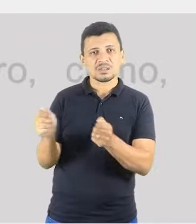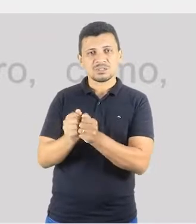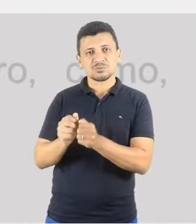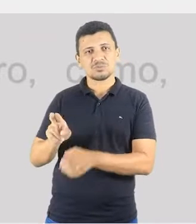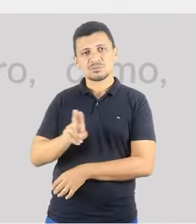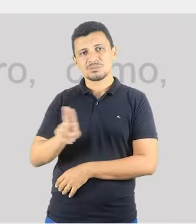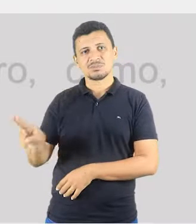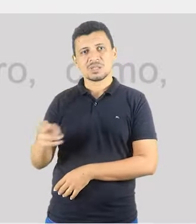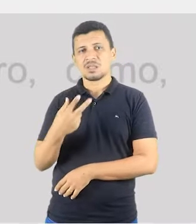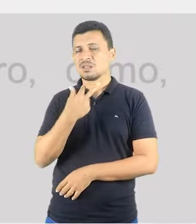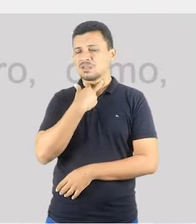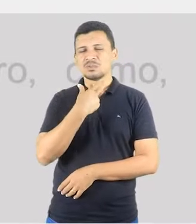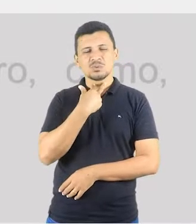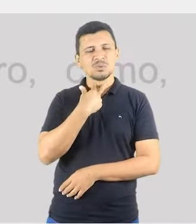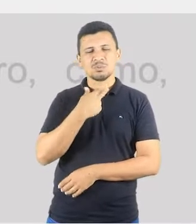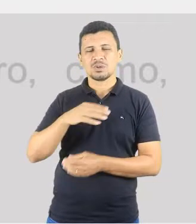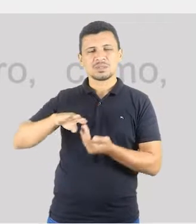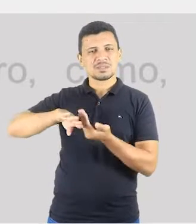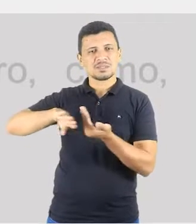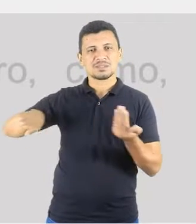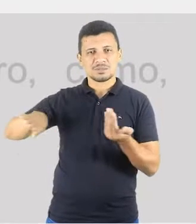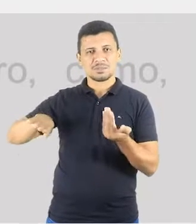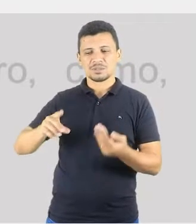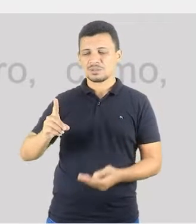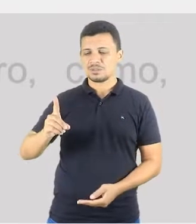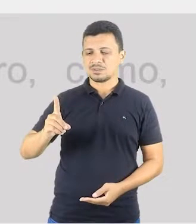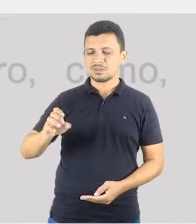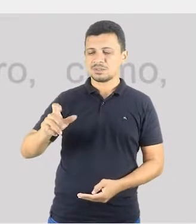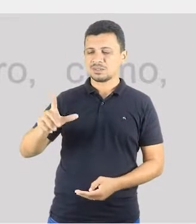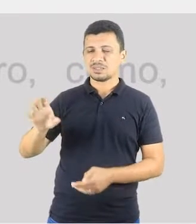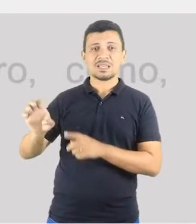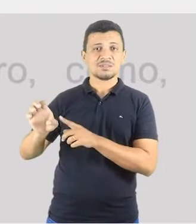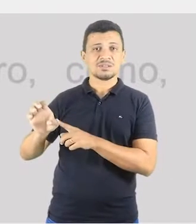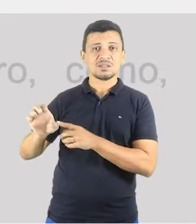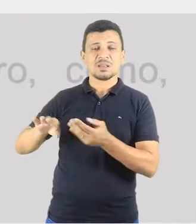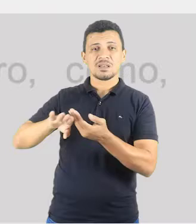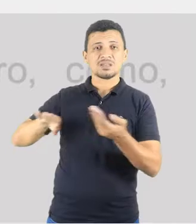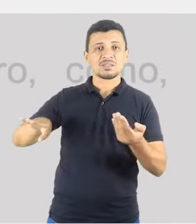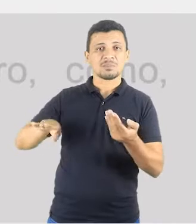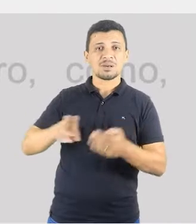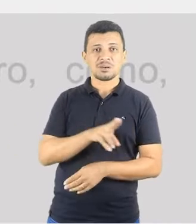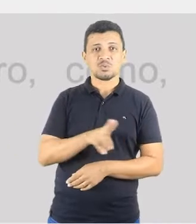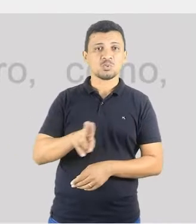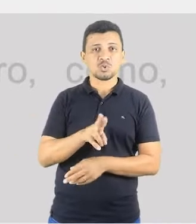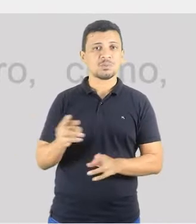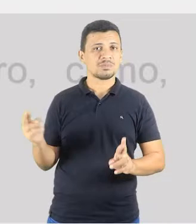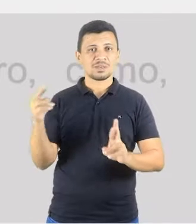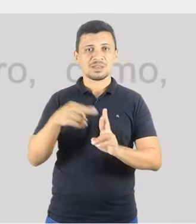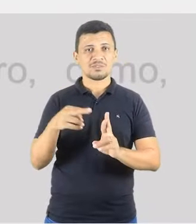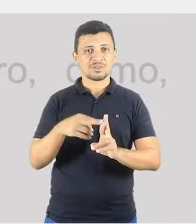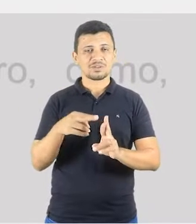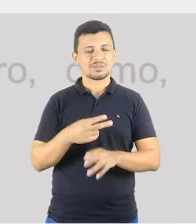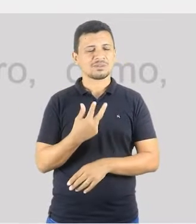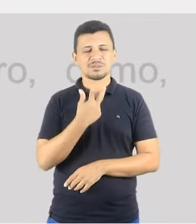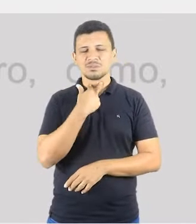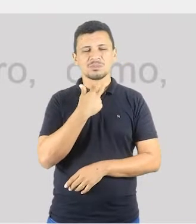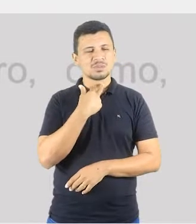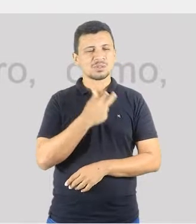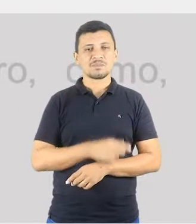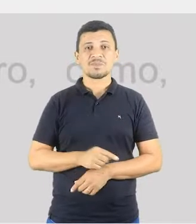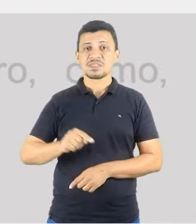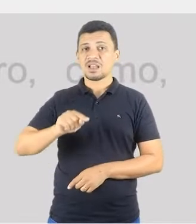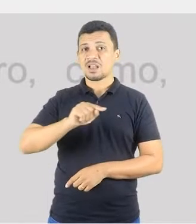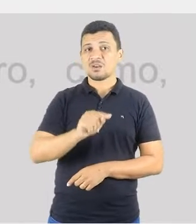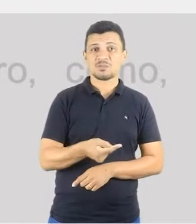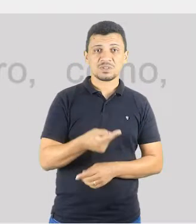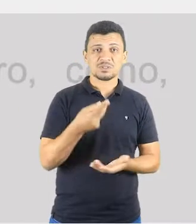adnominal. Então, eu não posso separar o dele, que é um adjunto adnominal, do nome a que ele se refere, que é pedaços. Então, a